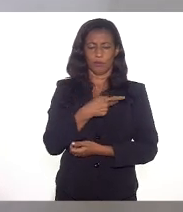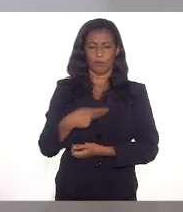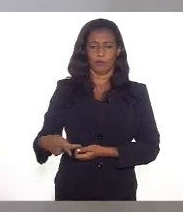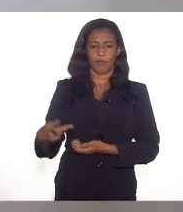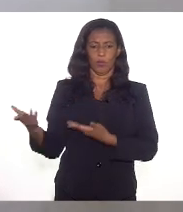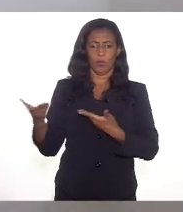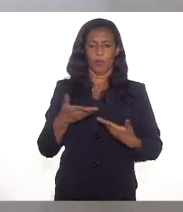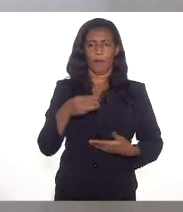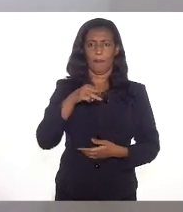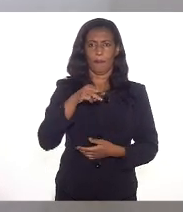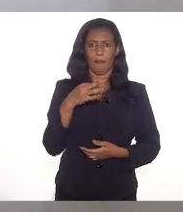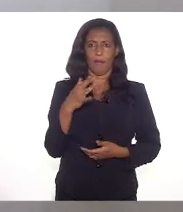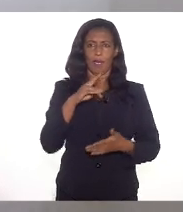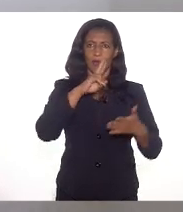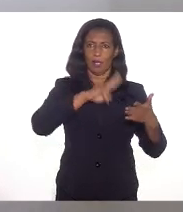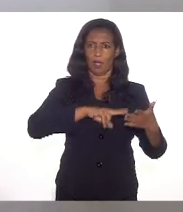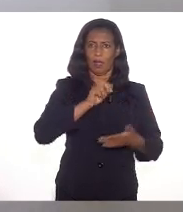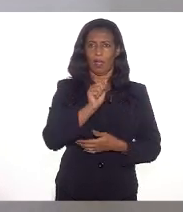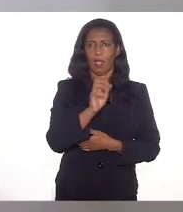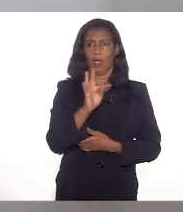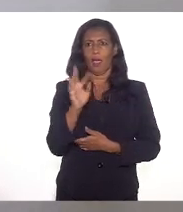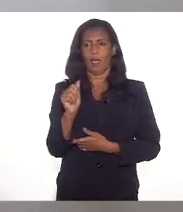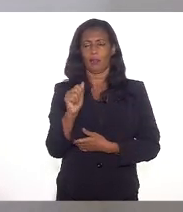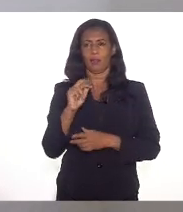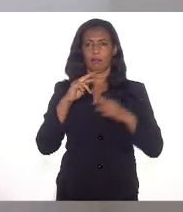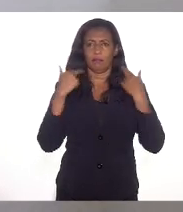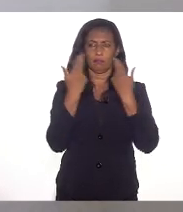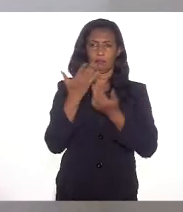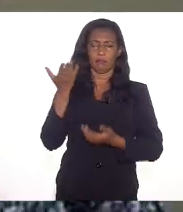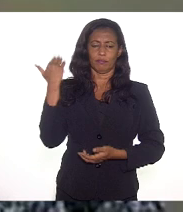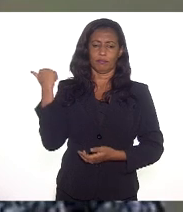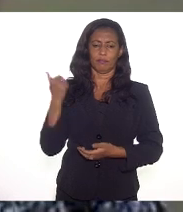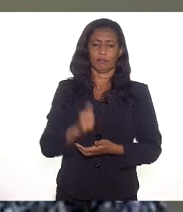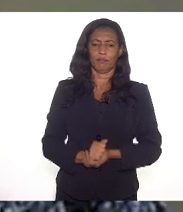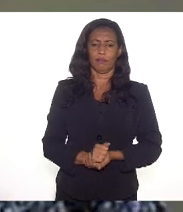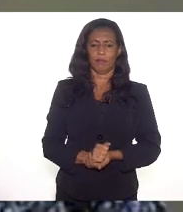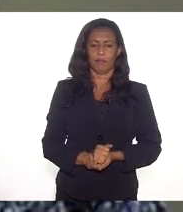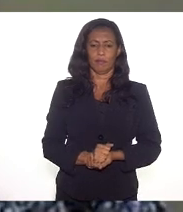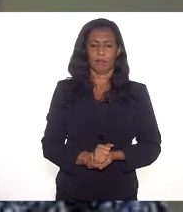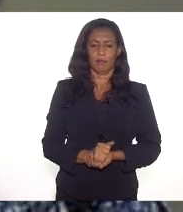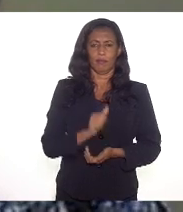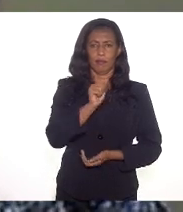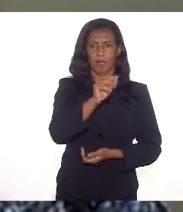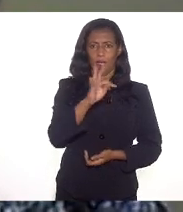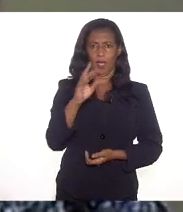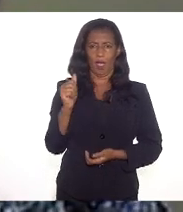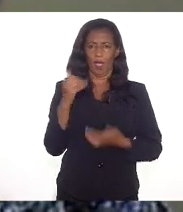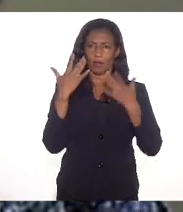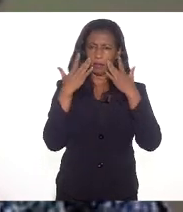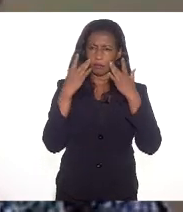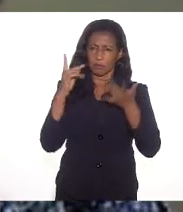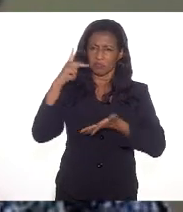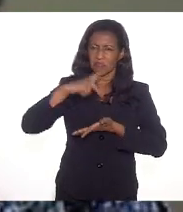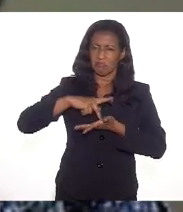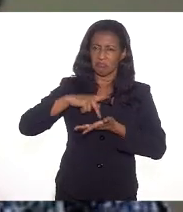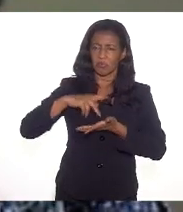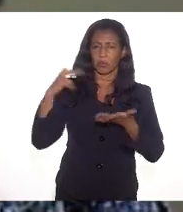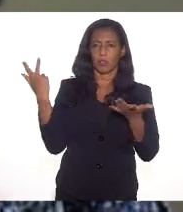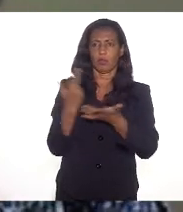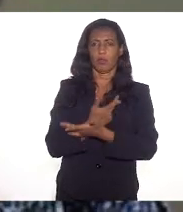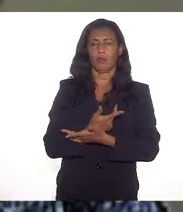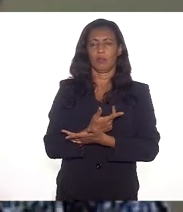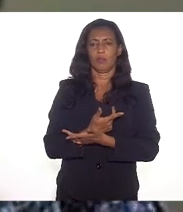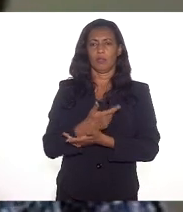a deputada Marta Rocha a fazer a leitura da ata da sessão anterior. Marta, por favor. A ata reflete com exatidão o ocorrido